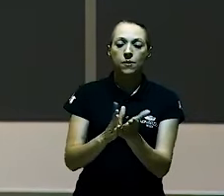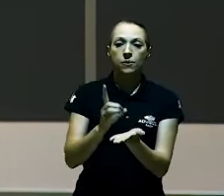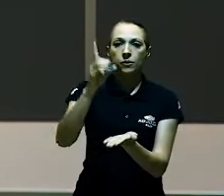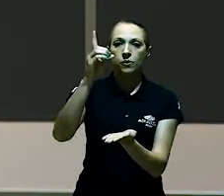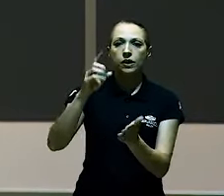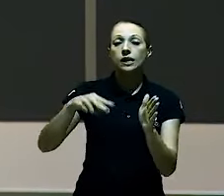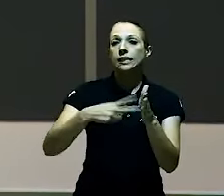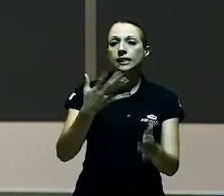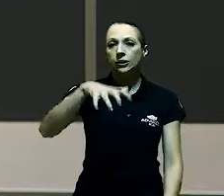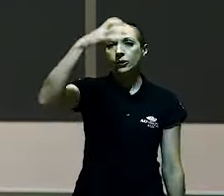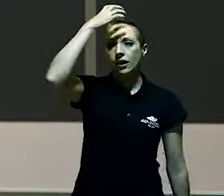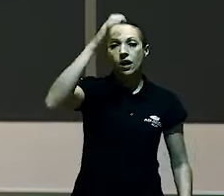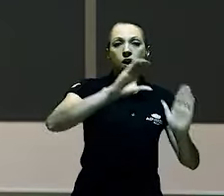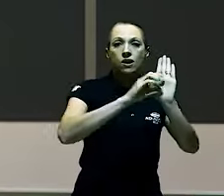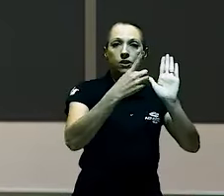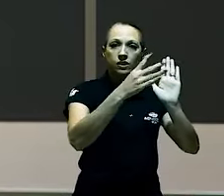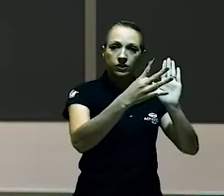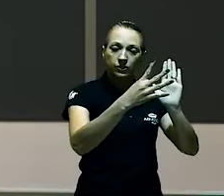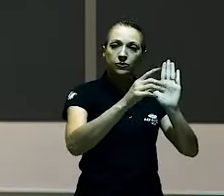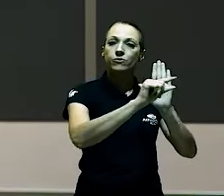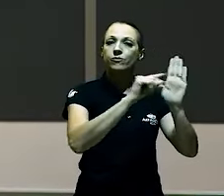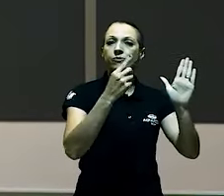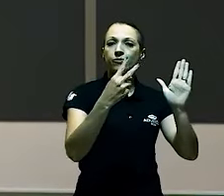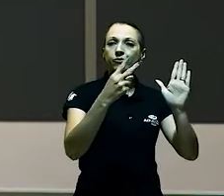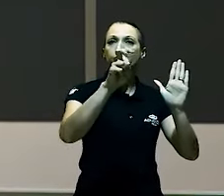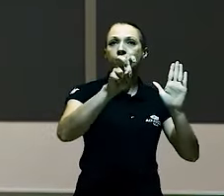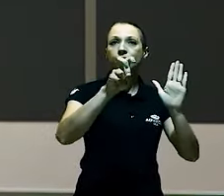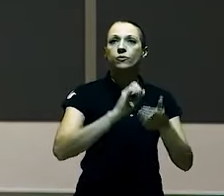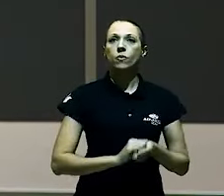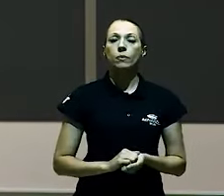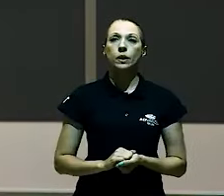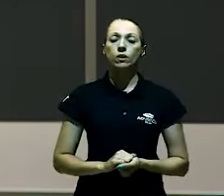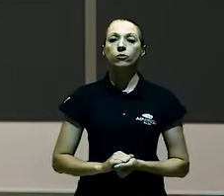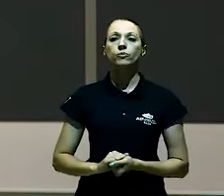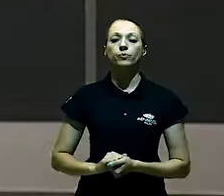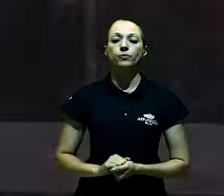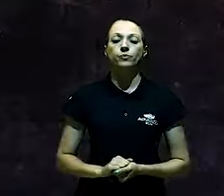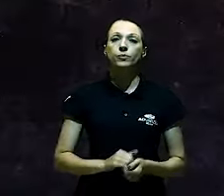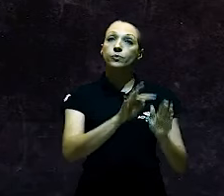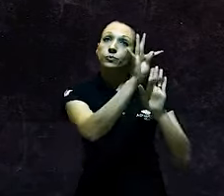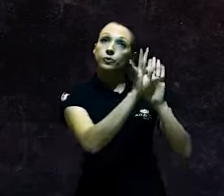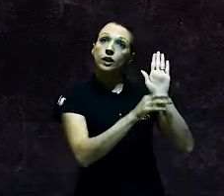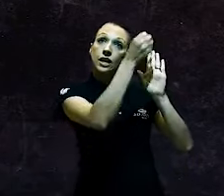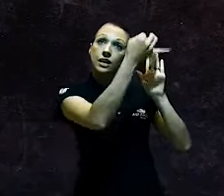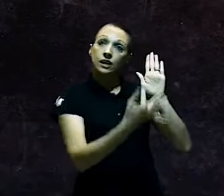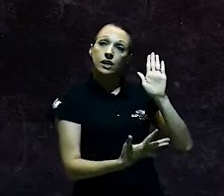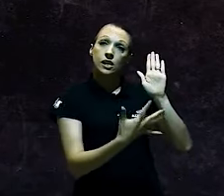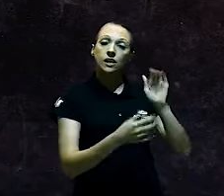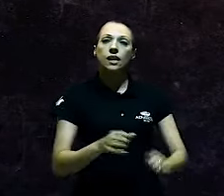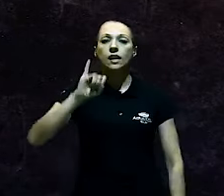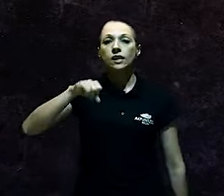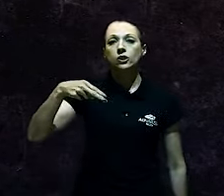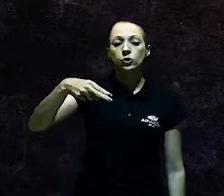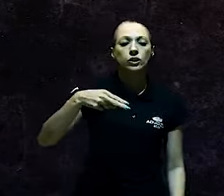versículo 25, você vai ver que mesmo em um tempo de apostasia, como diz o texto que está na tela, Jonas profetizou, o